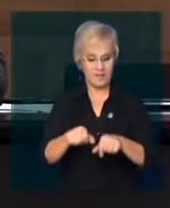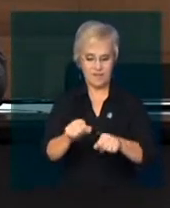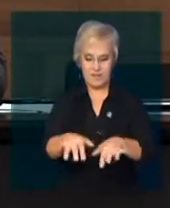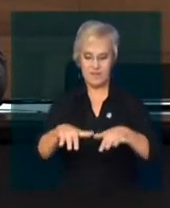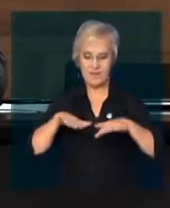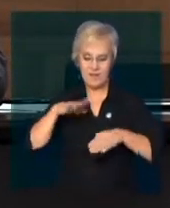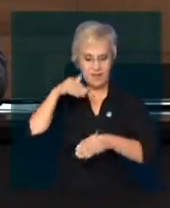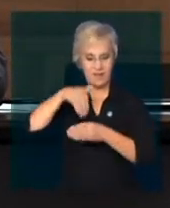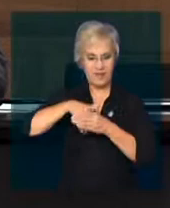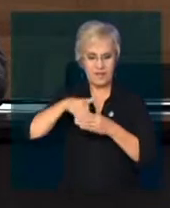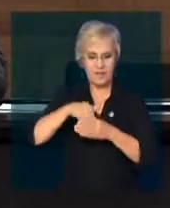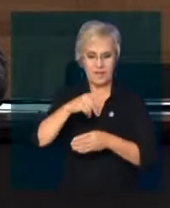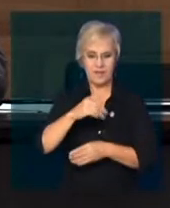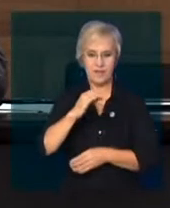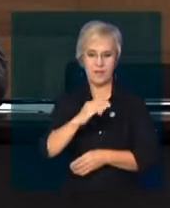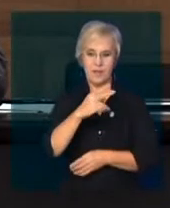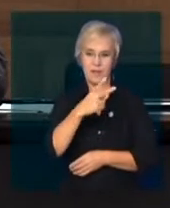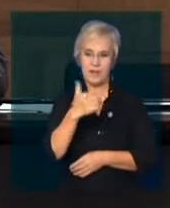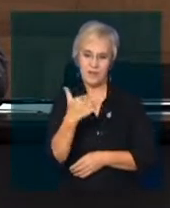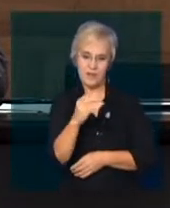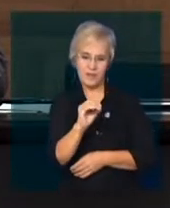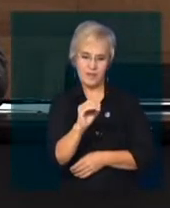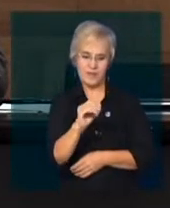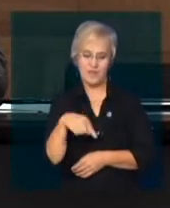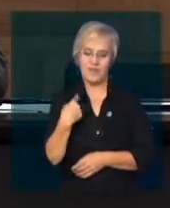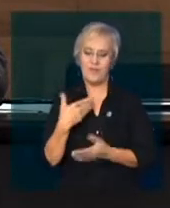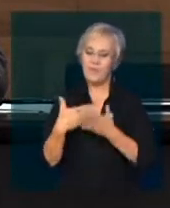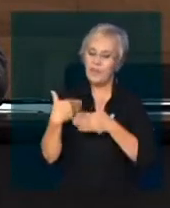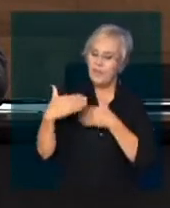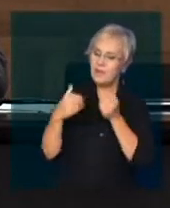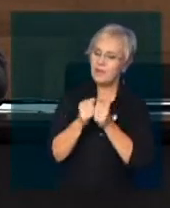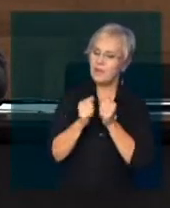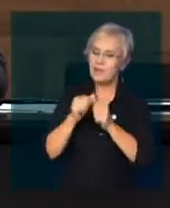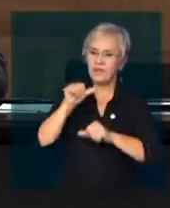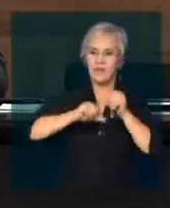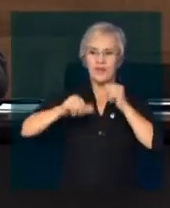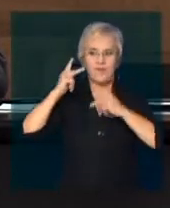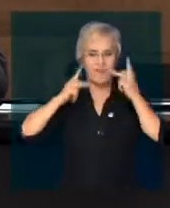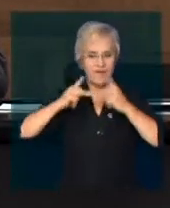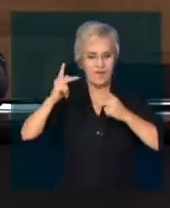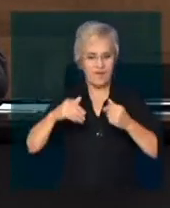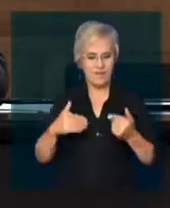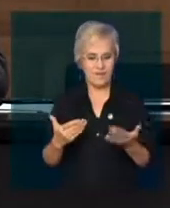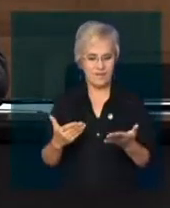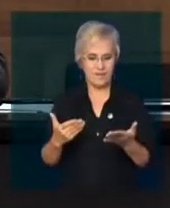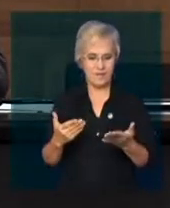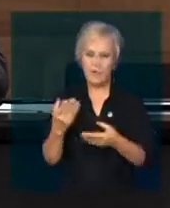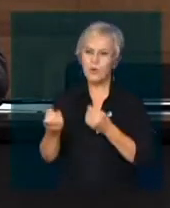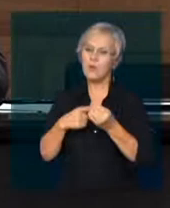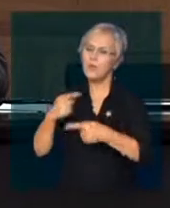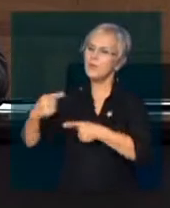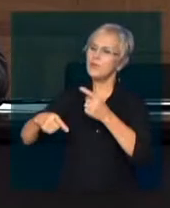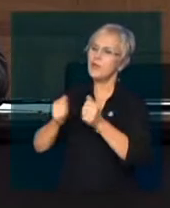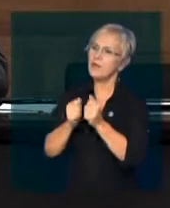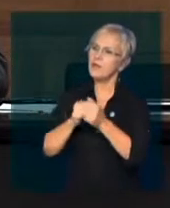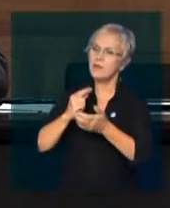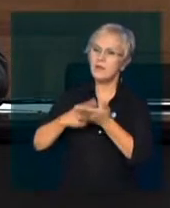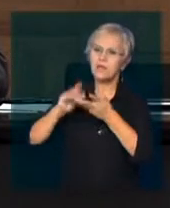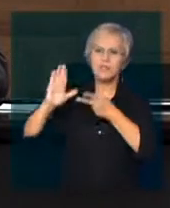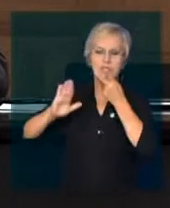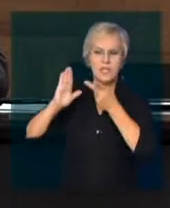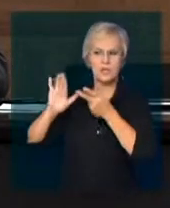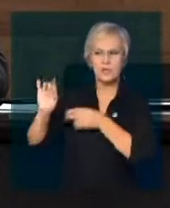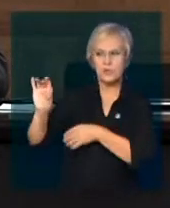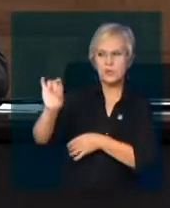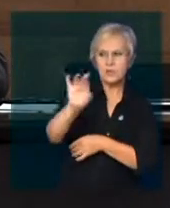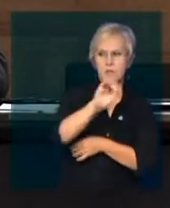votada, que é a PEC número 10. Nós tratamos isso à parte da reforma política. como estão sendo discutidas candidaturas avulsas,